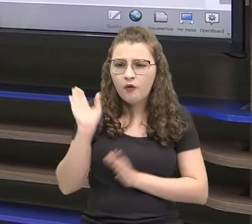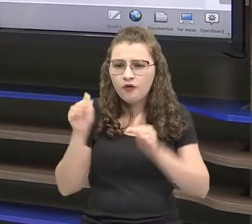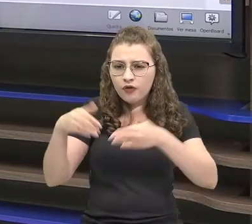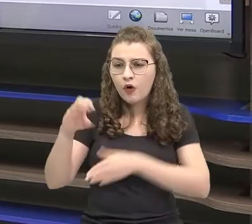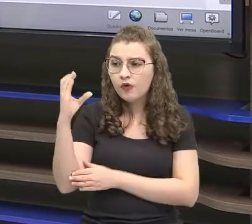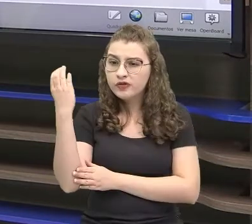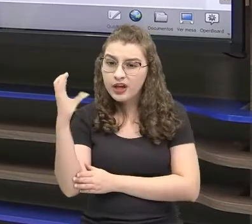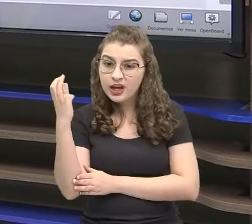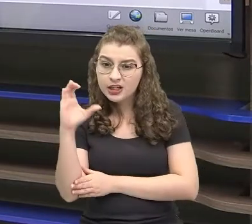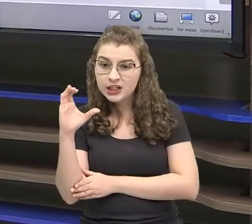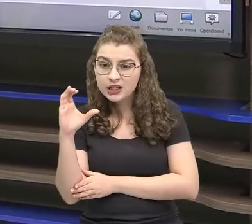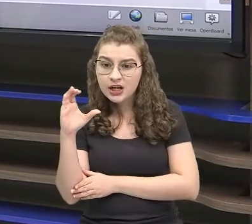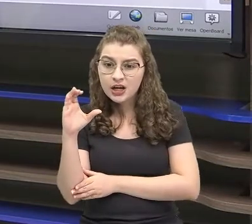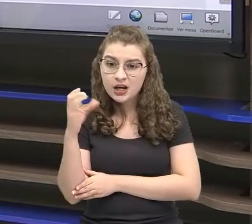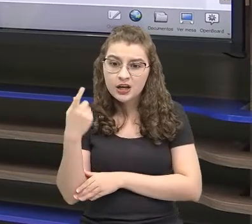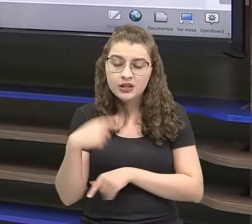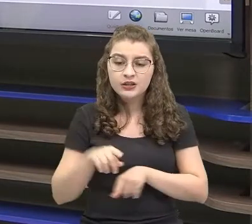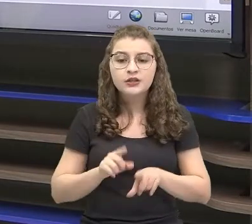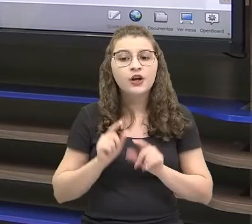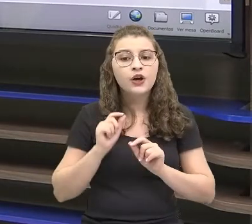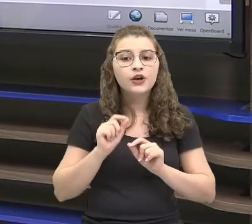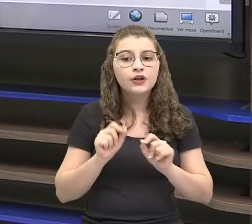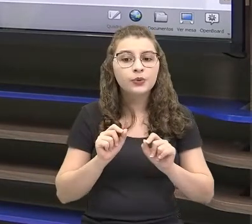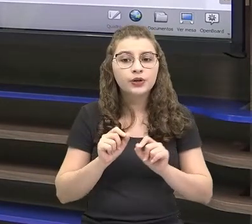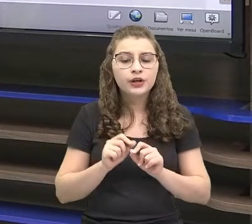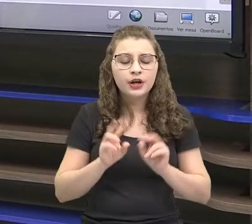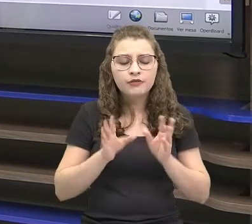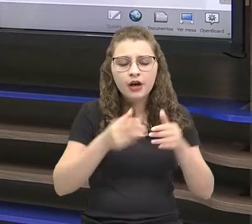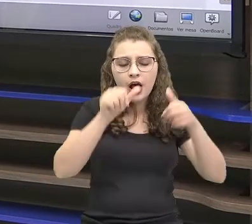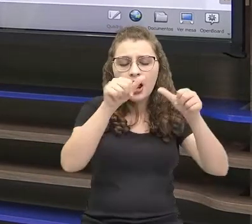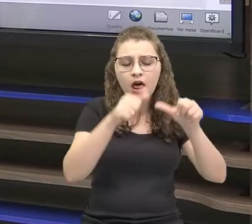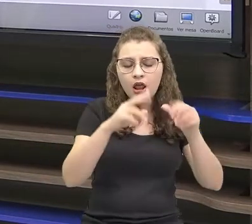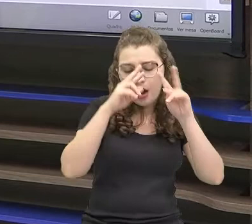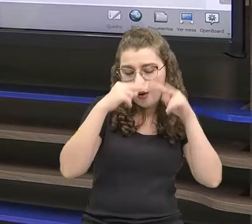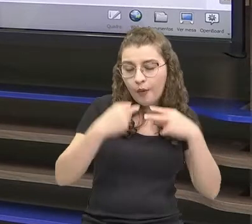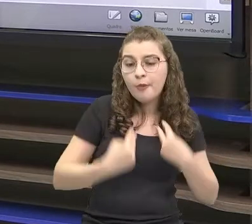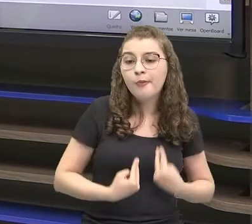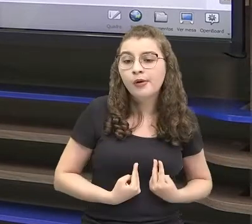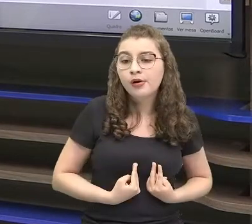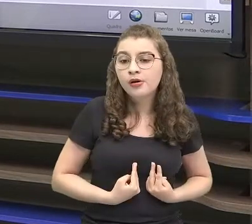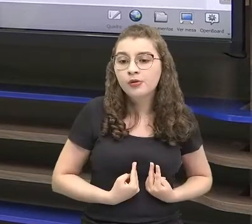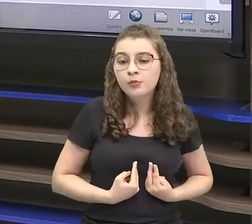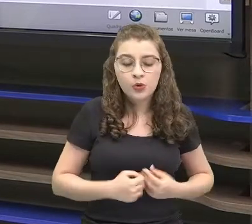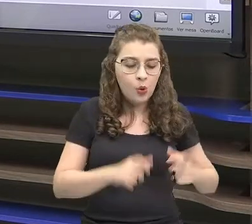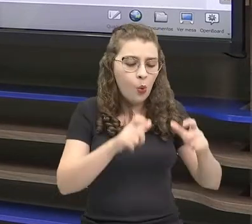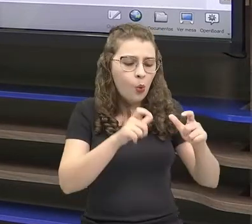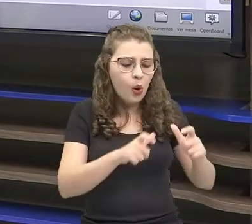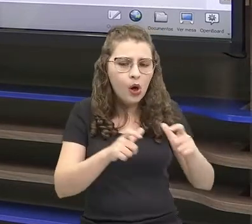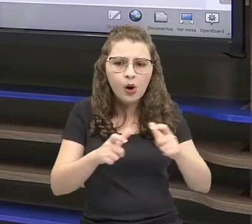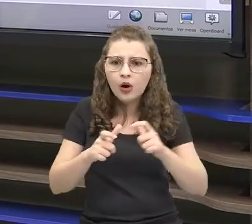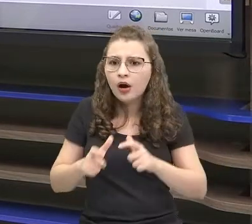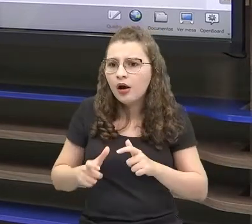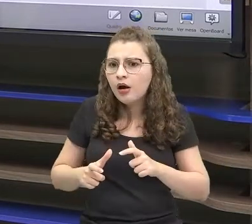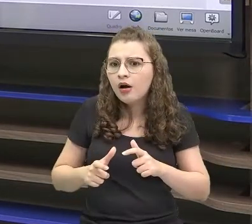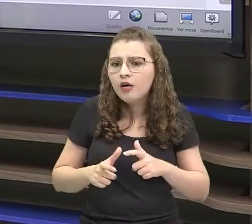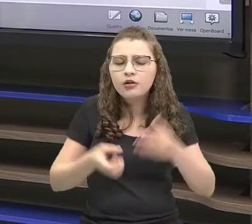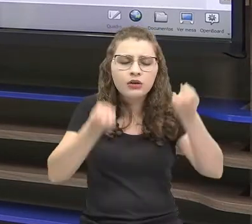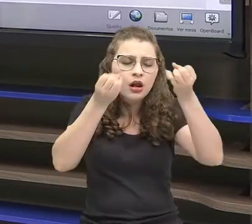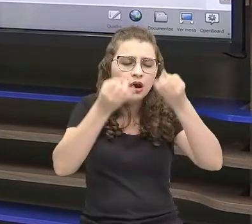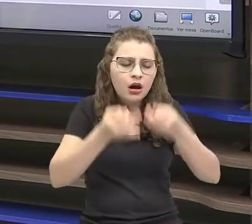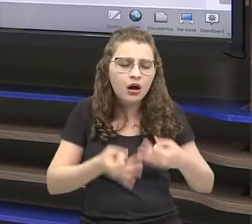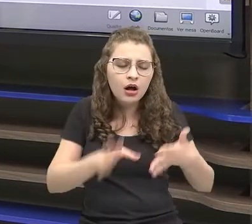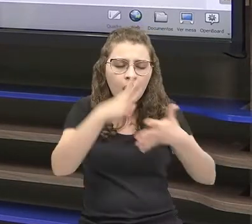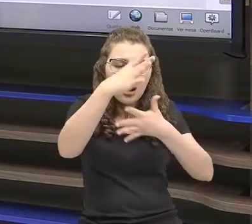nesse primeiro momento, ele vai analisar o quê? O homem, né? Então, primeiro, a terra. Então, ele vai descrevendo